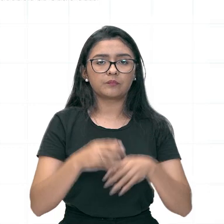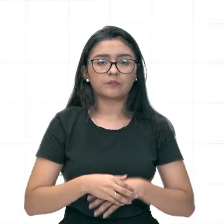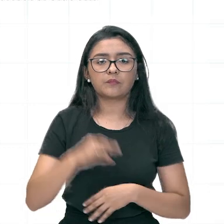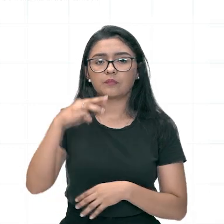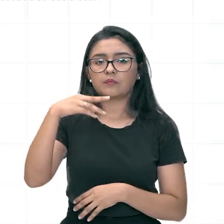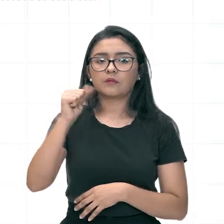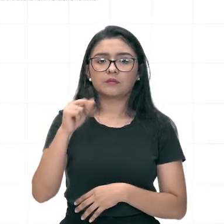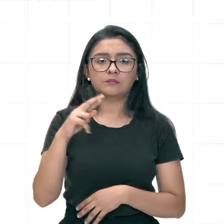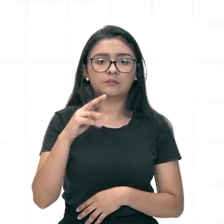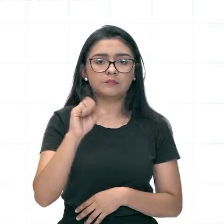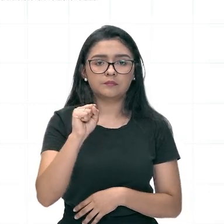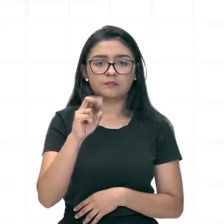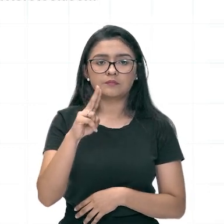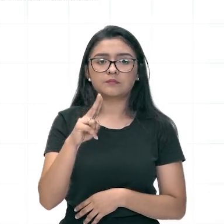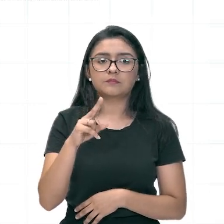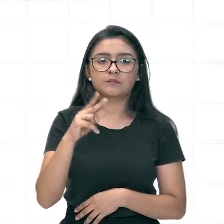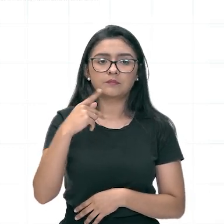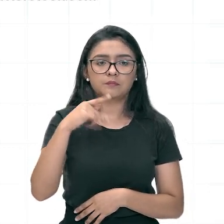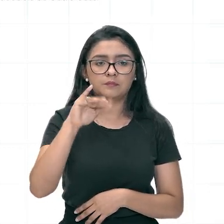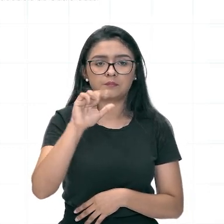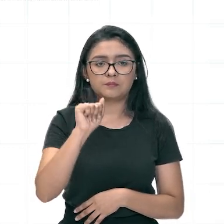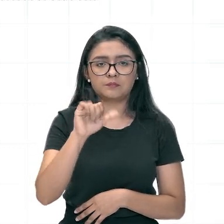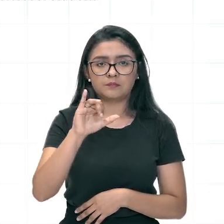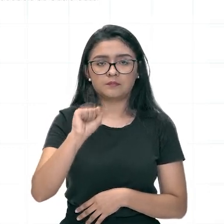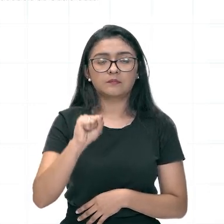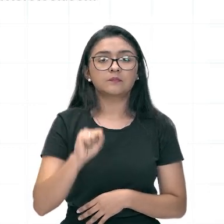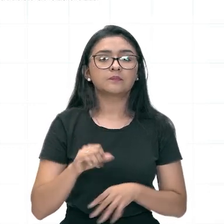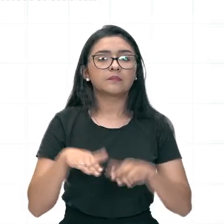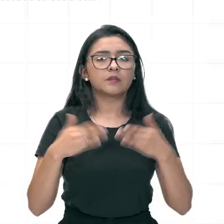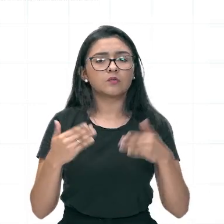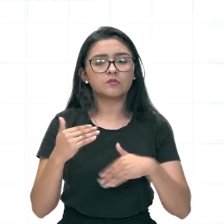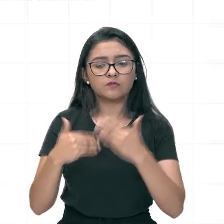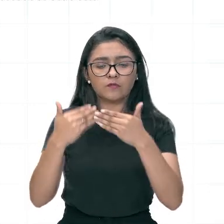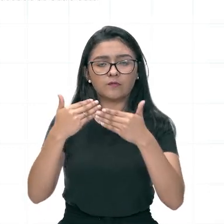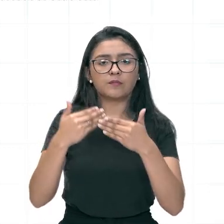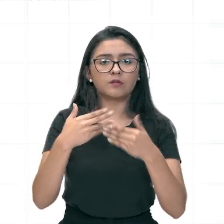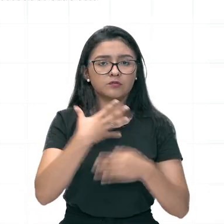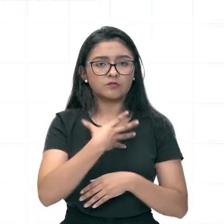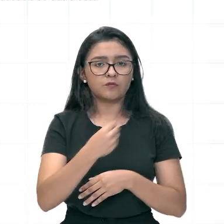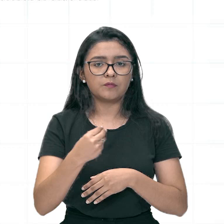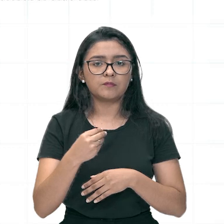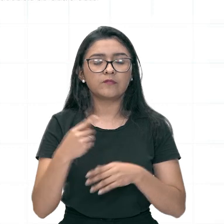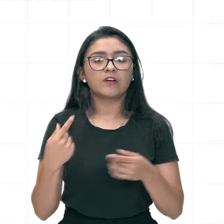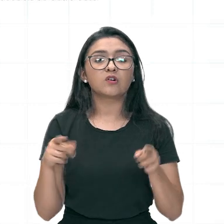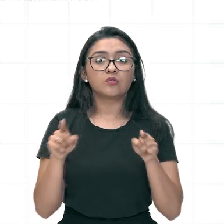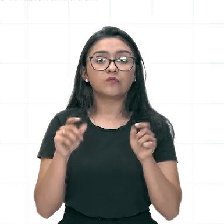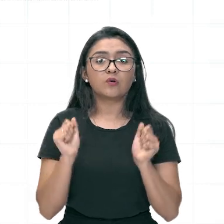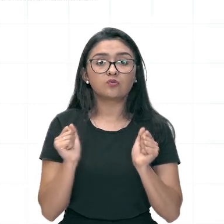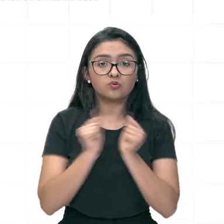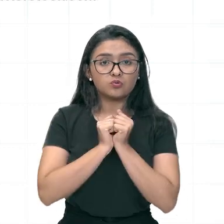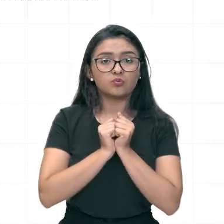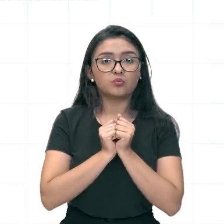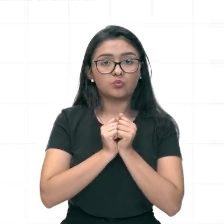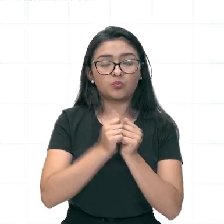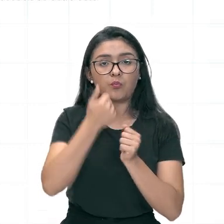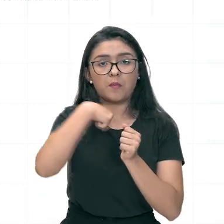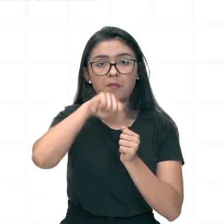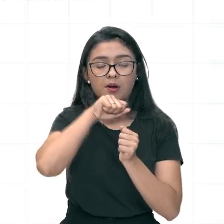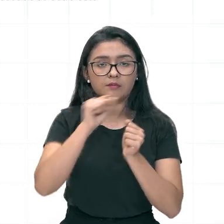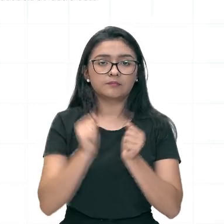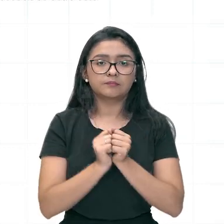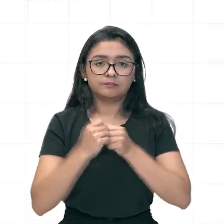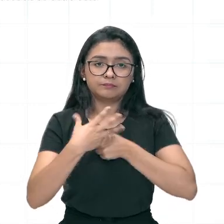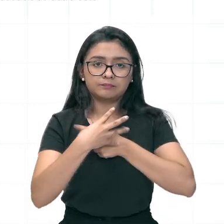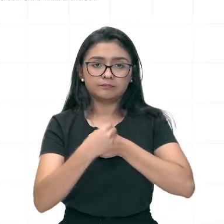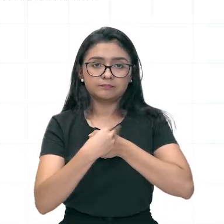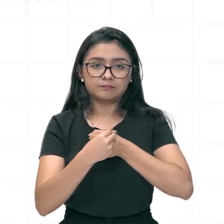pela forma como ocorre o desenvolvimento dos seus filhotes, né? Eles ficam ali todos agarrados ao corpo da mãe até com que eles